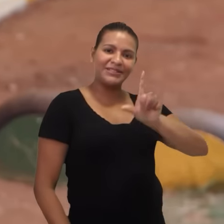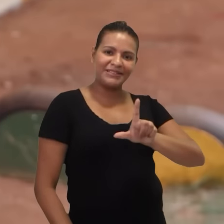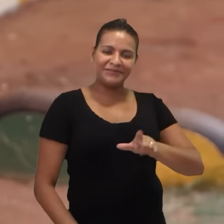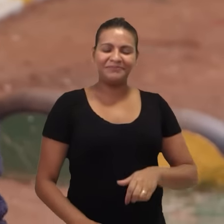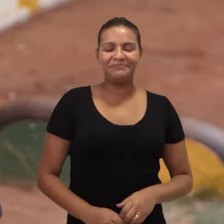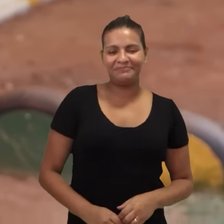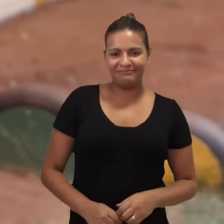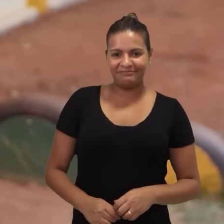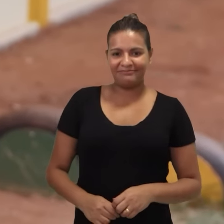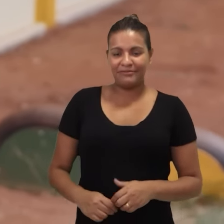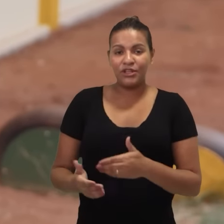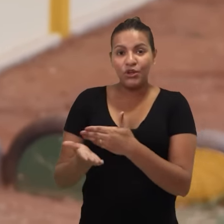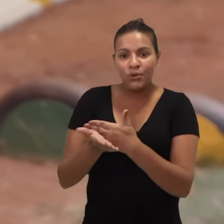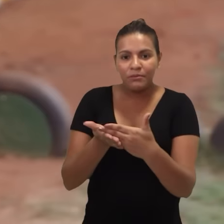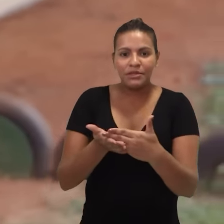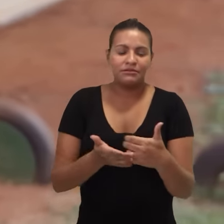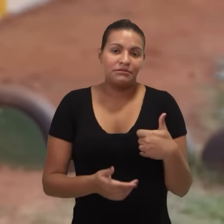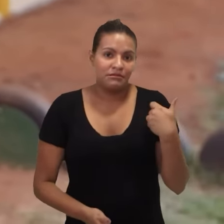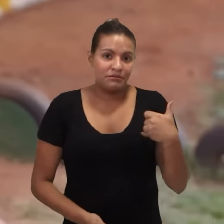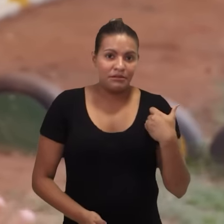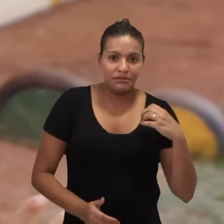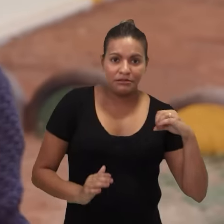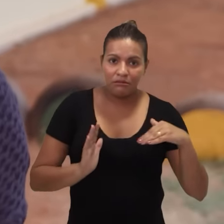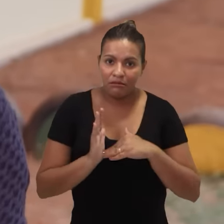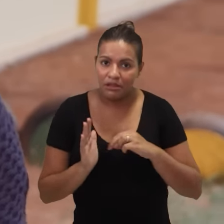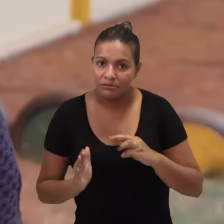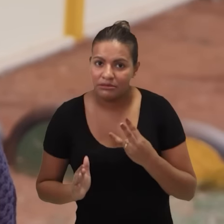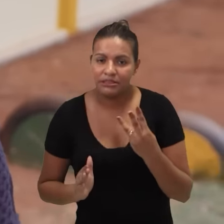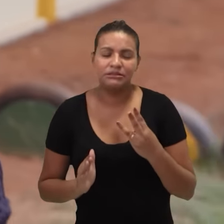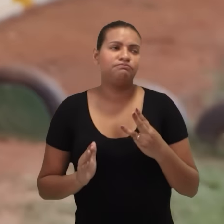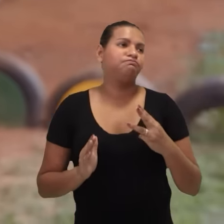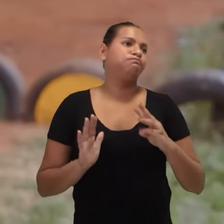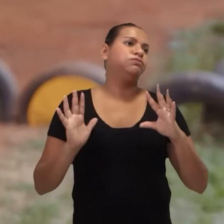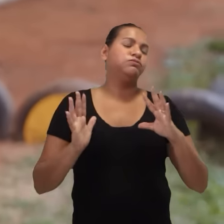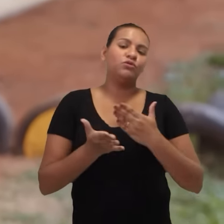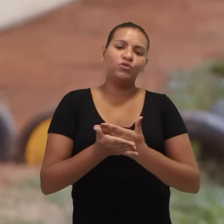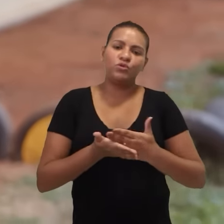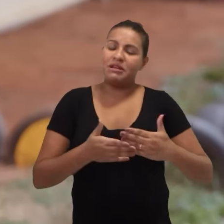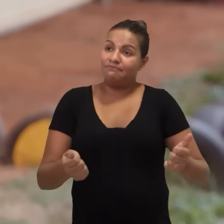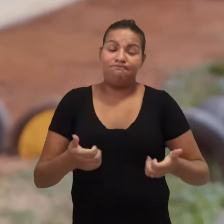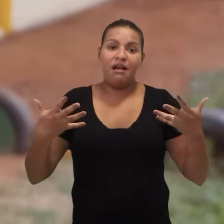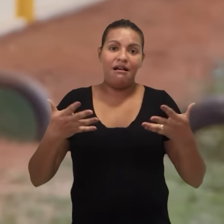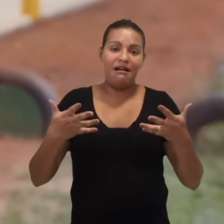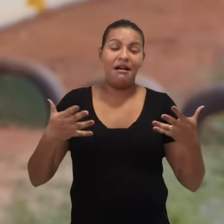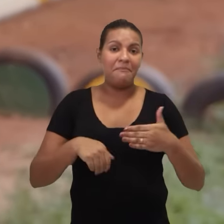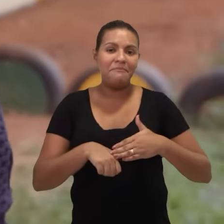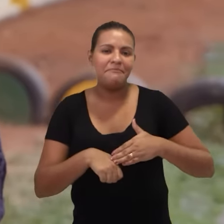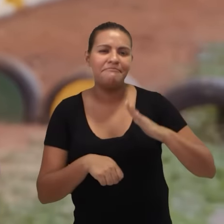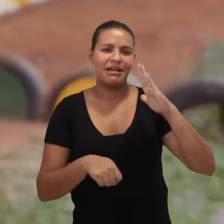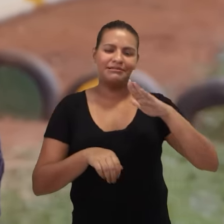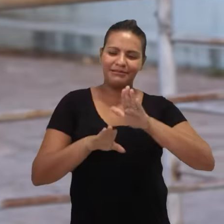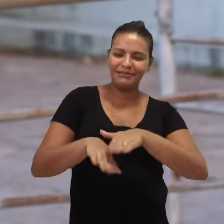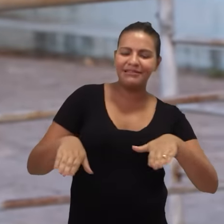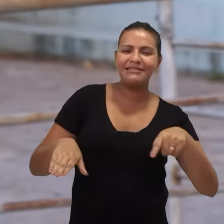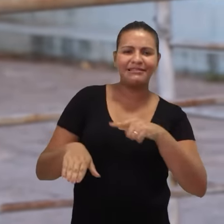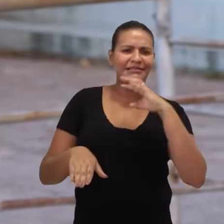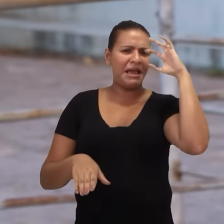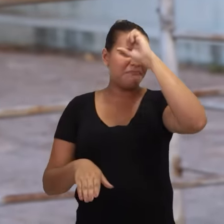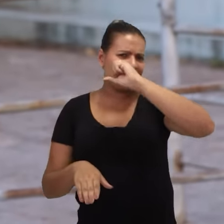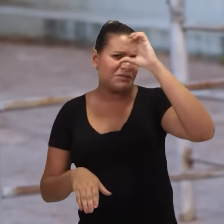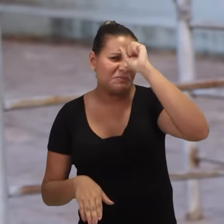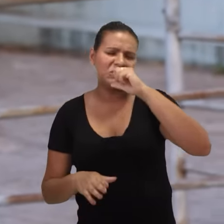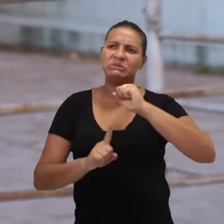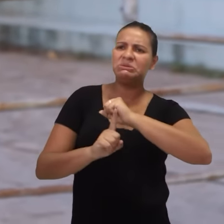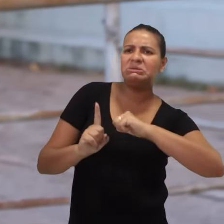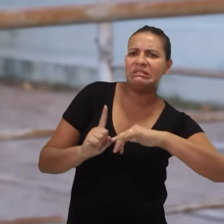Primeira infância é um momento que o desenvolvimento explode na criança. Desenvolvimento cognitivo, social, emocional, físico. É nesse período,